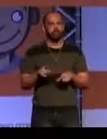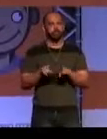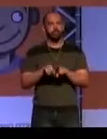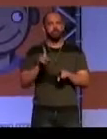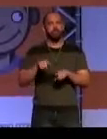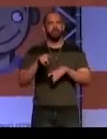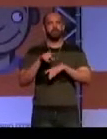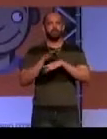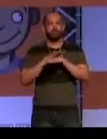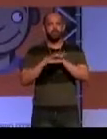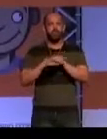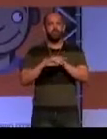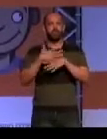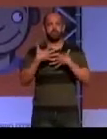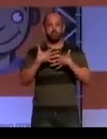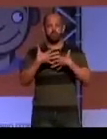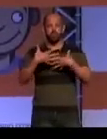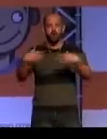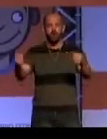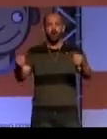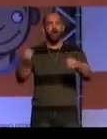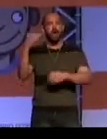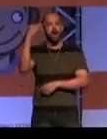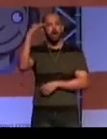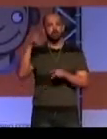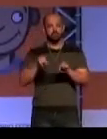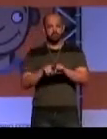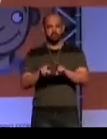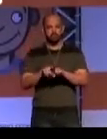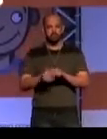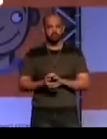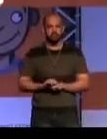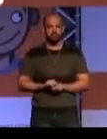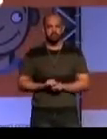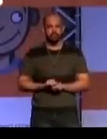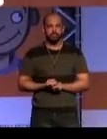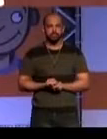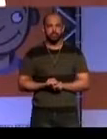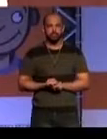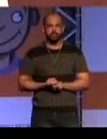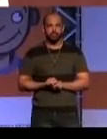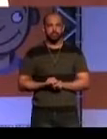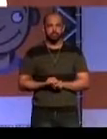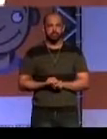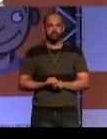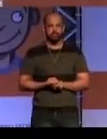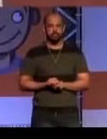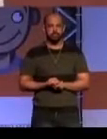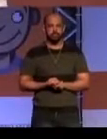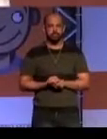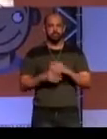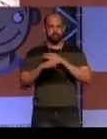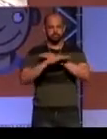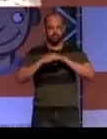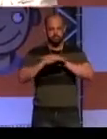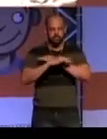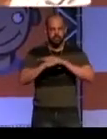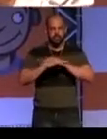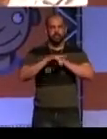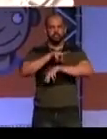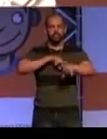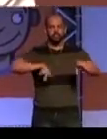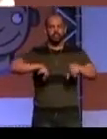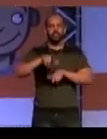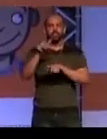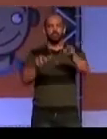que tem transmissão em adultos também. Tá? E ao aumento da urbanização, alta densidade de